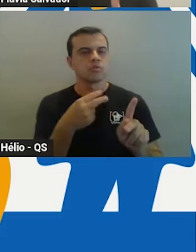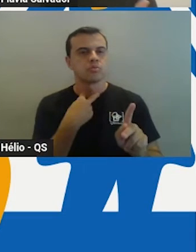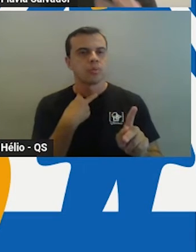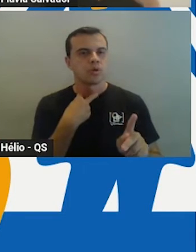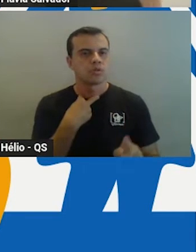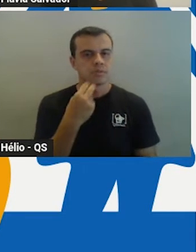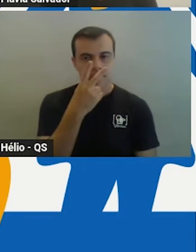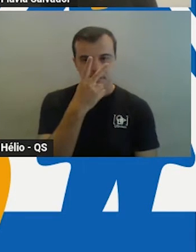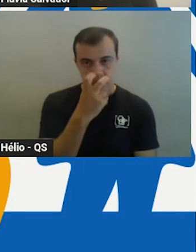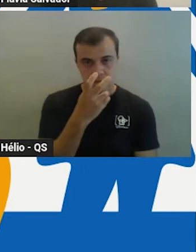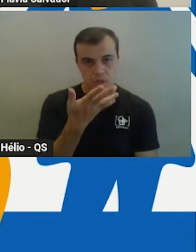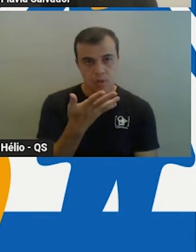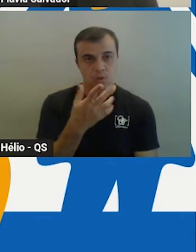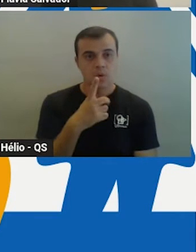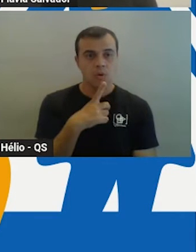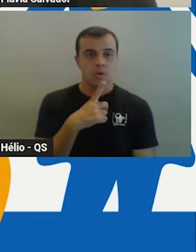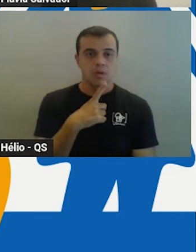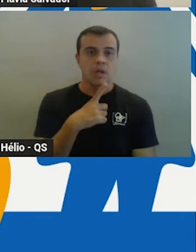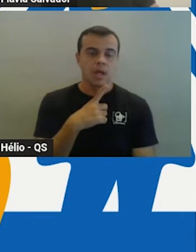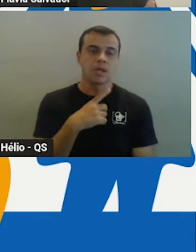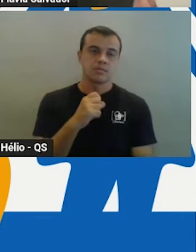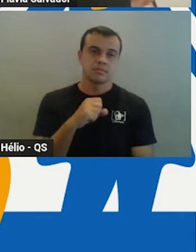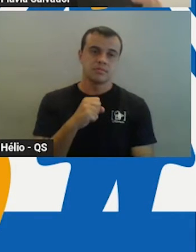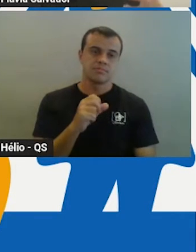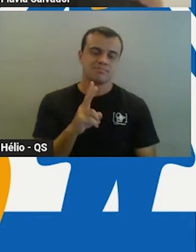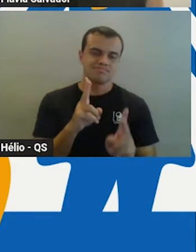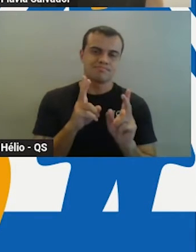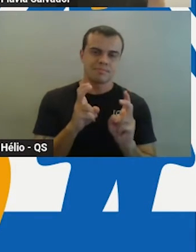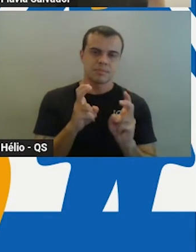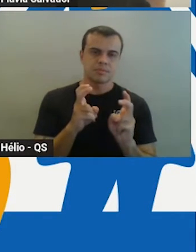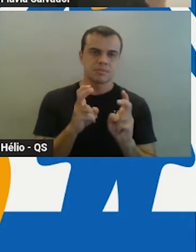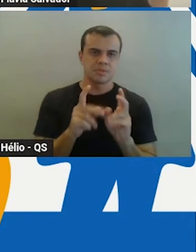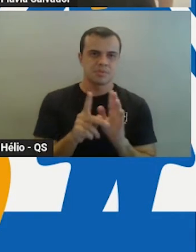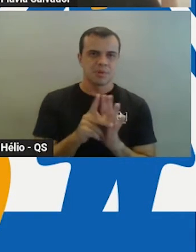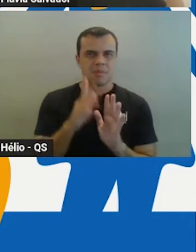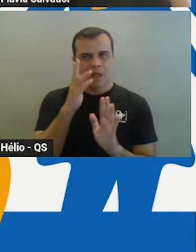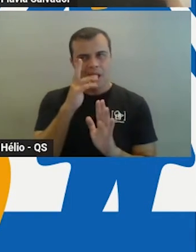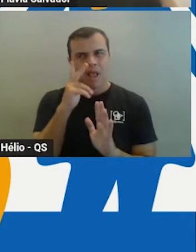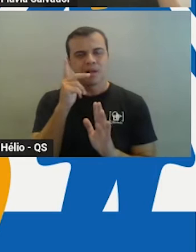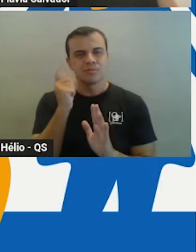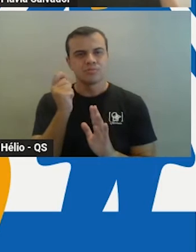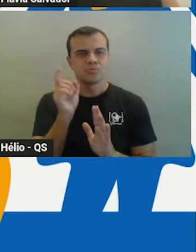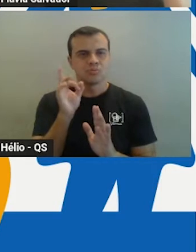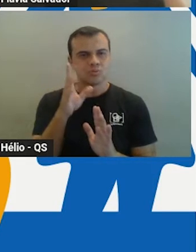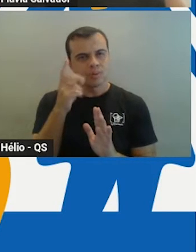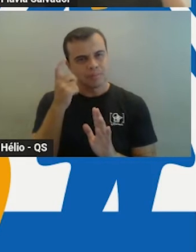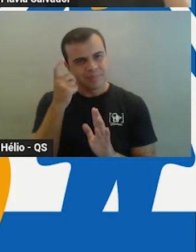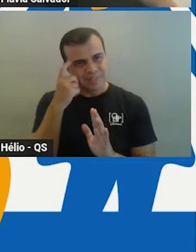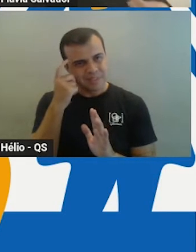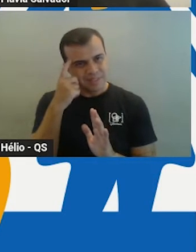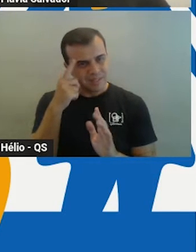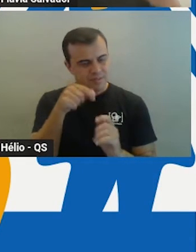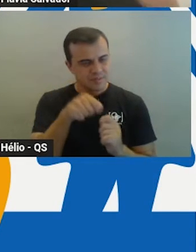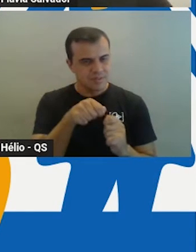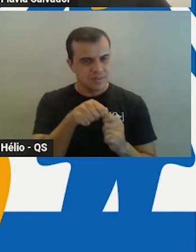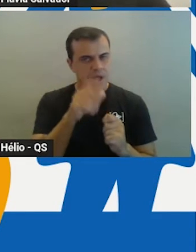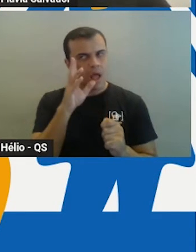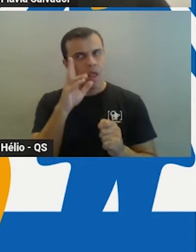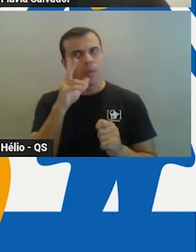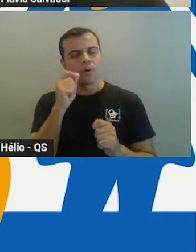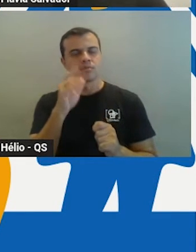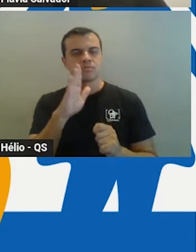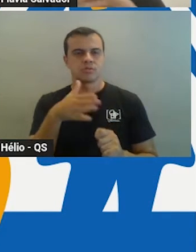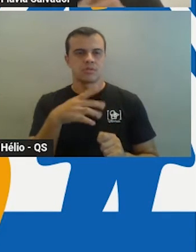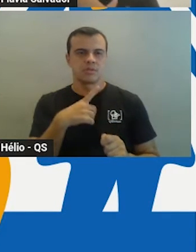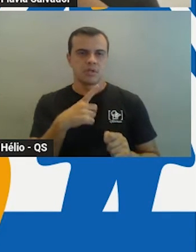cego, né? Que isso, querendo ou não, é essa suposição. Só de pensar isso, de fazer essa suposição, você já está tendo